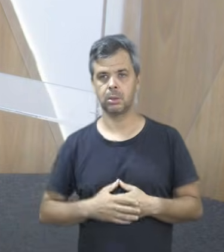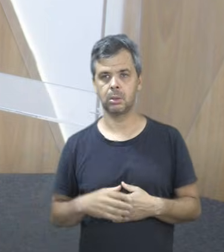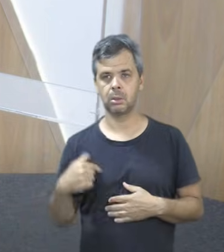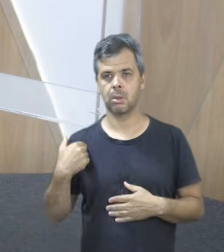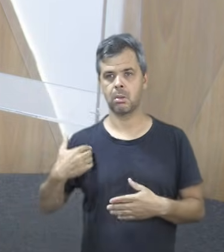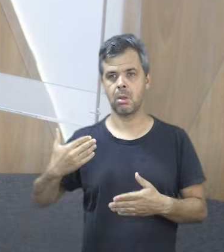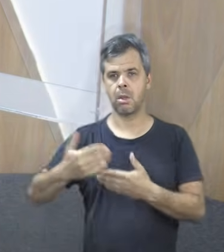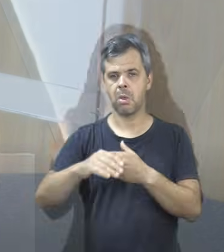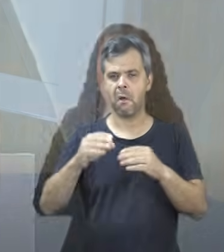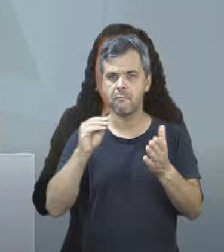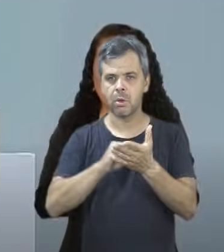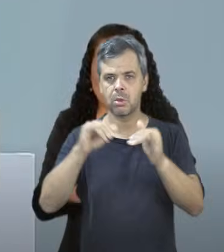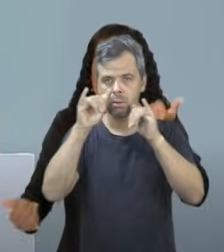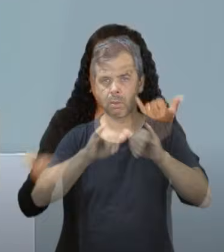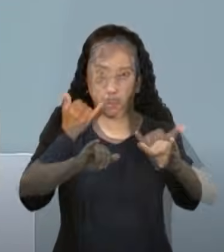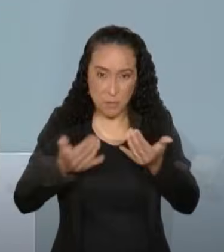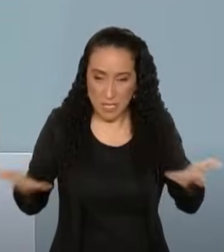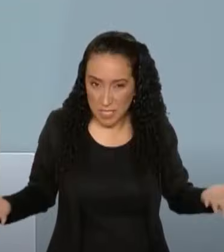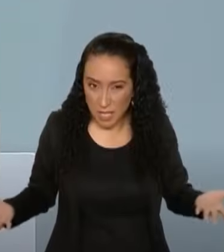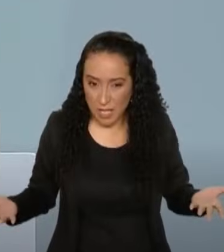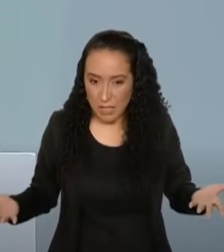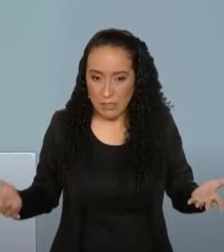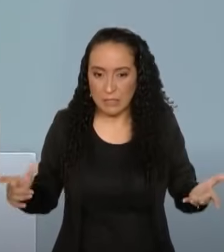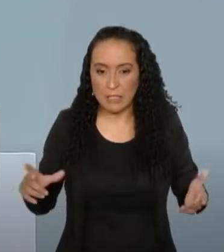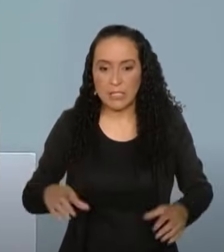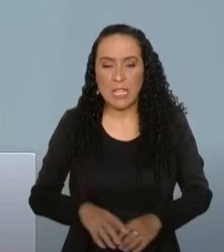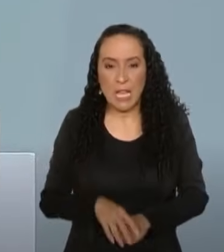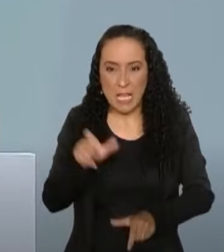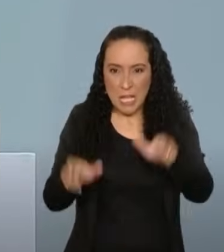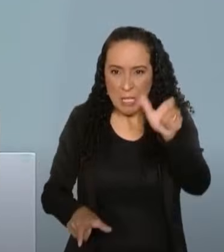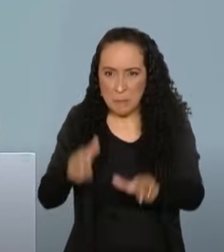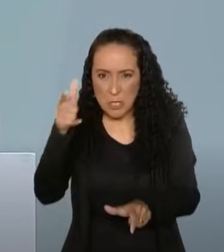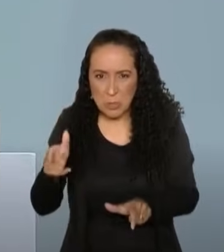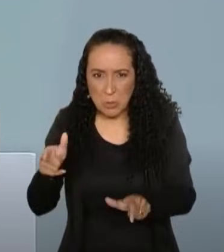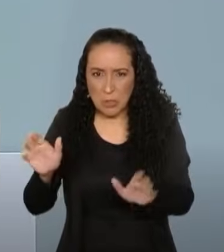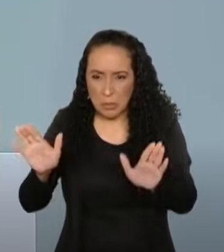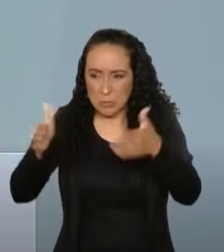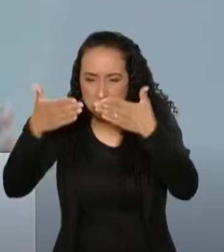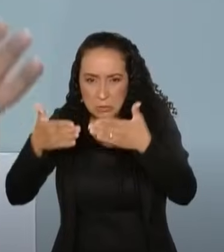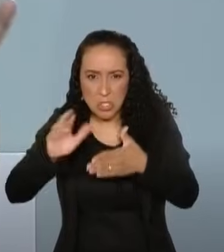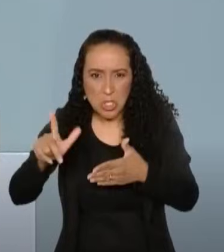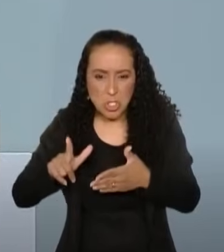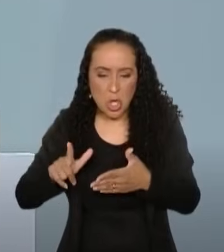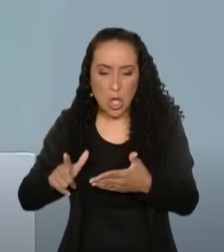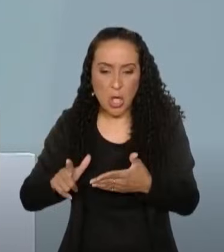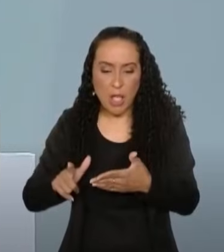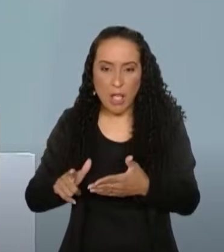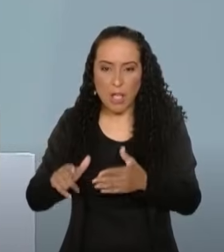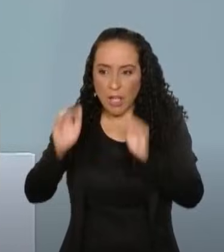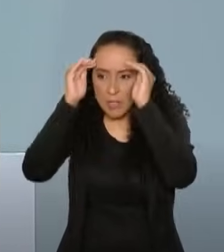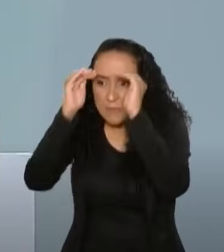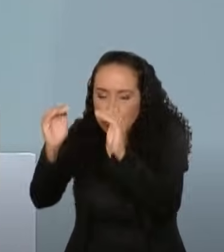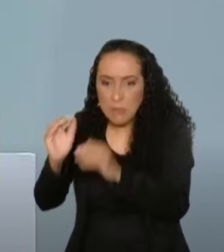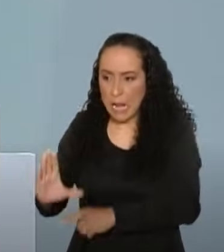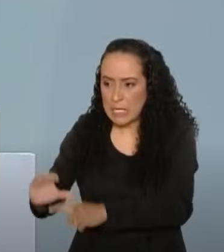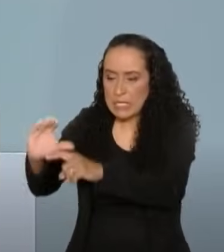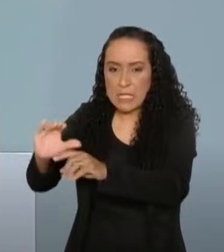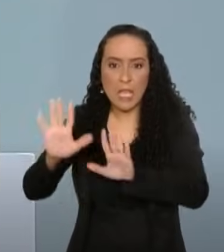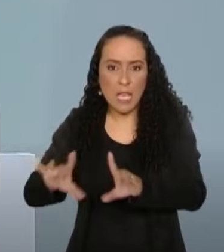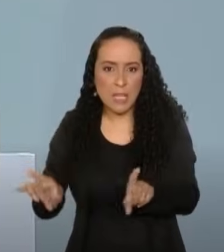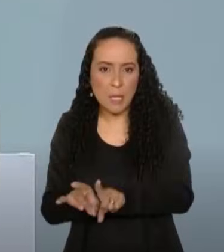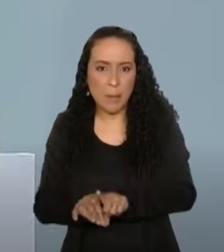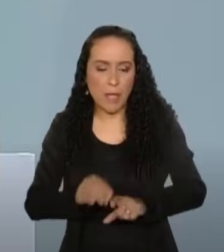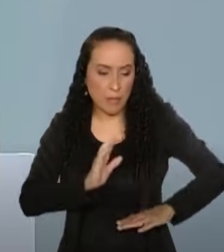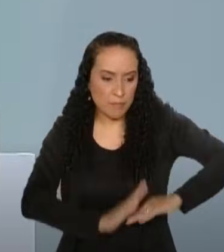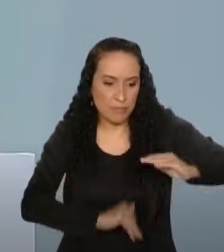da desinformação, os obscurantistas rejeitam não só as evidências da ciência, mas também